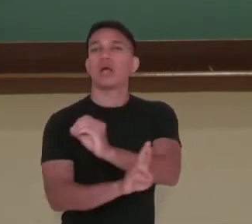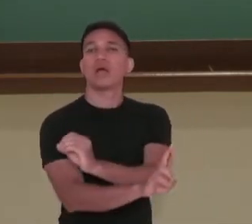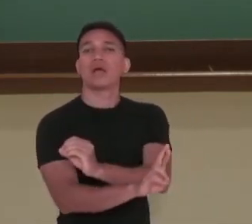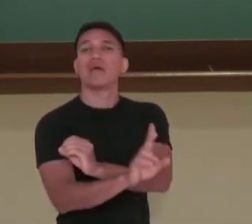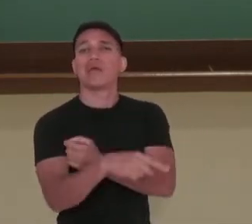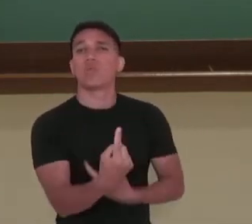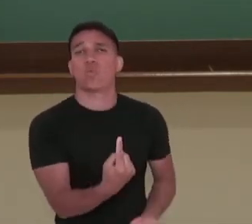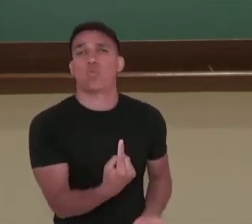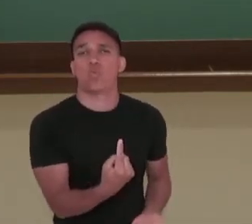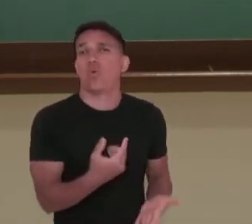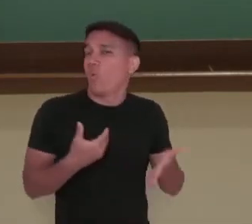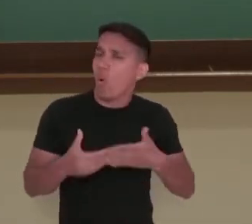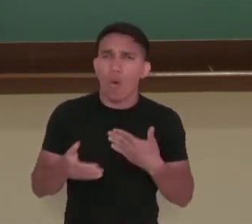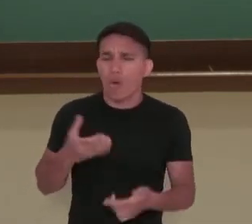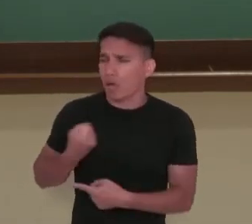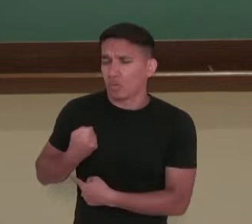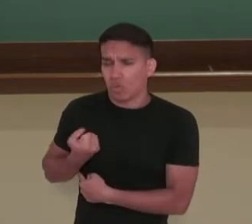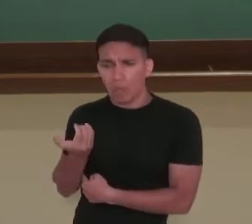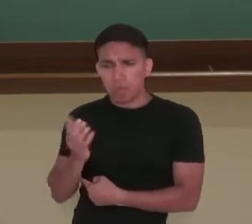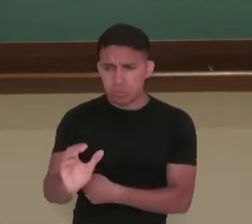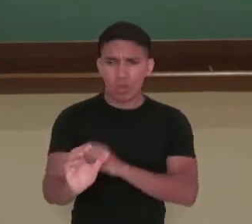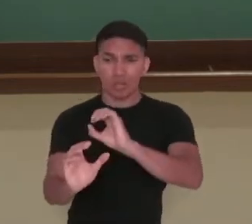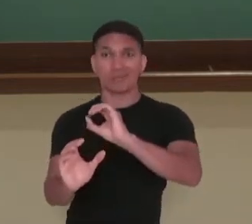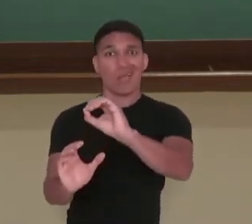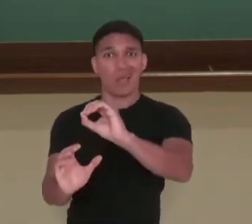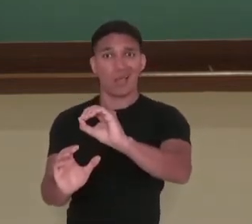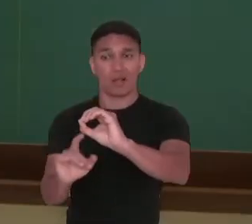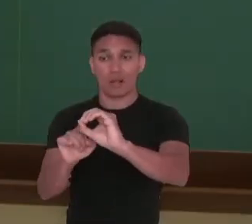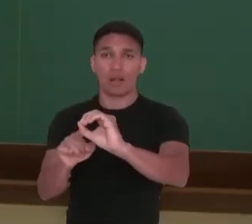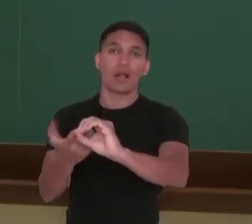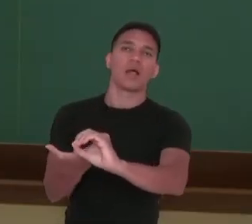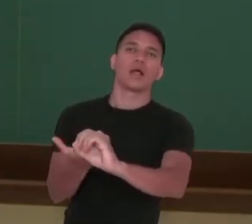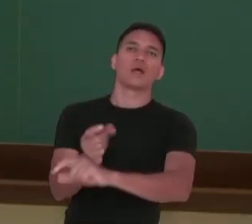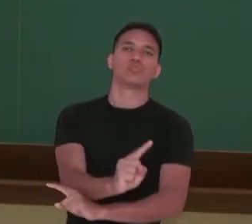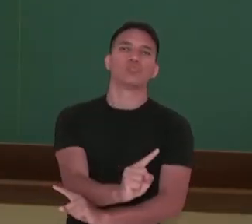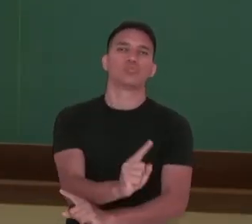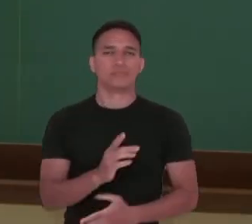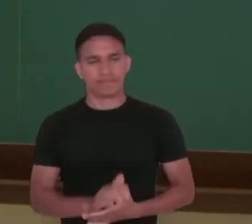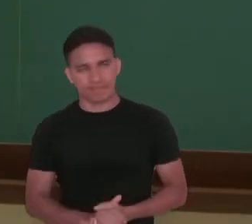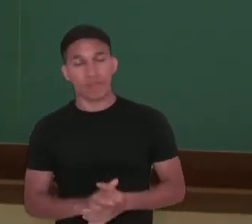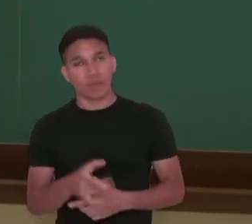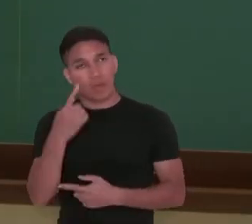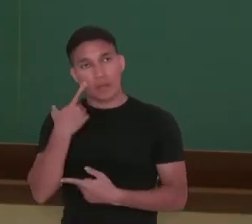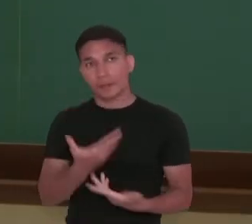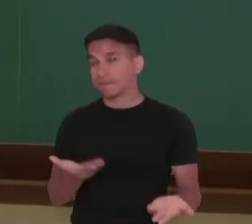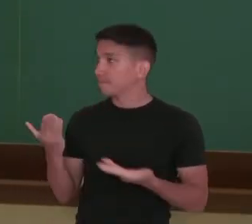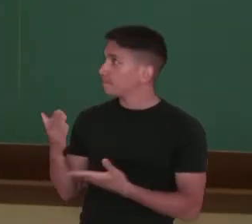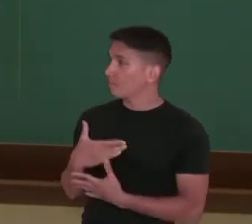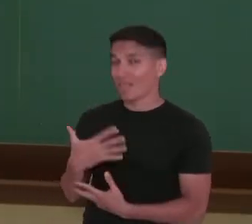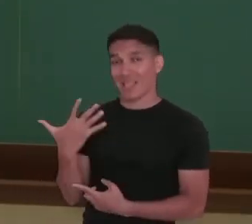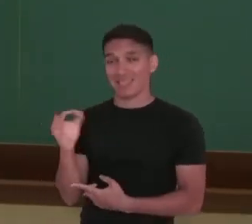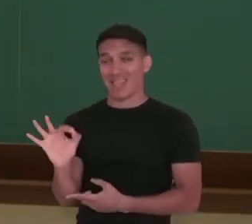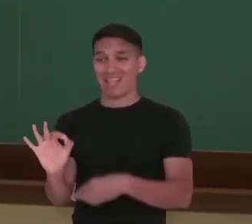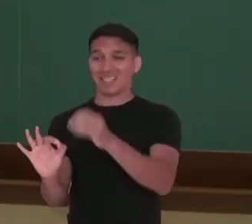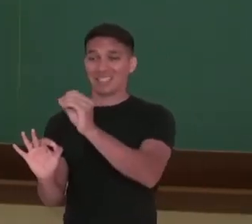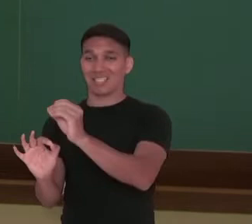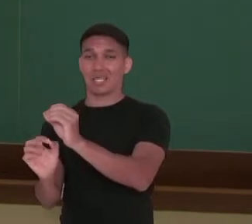coisa elevado a zero dá 1, beleza? Então vem para cá. Ó, dá uma olhadinha aqui. 10 na zero